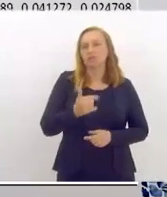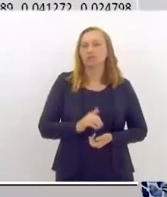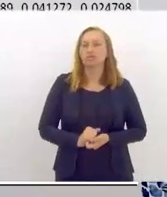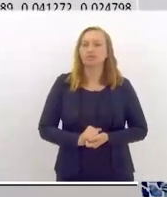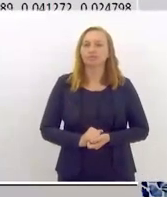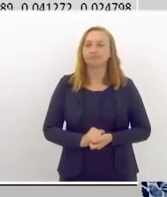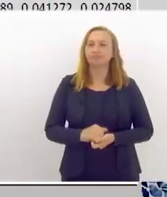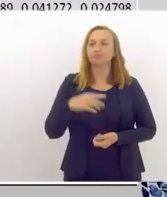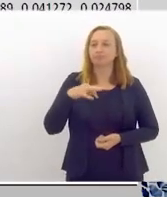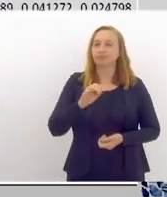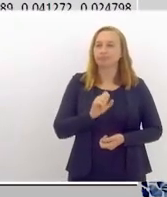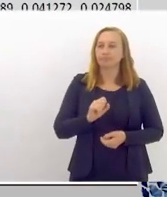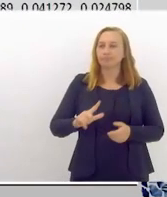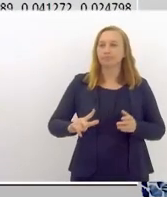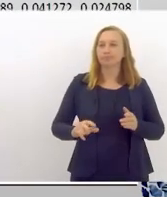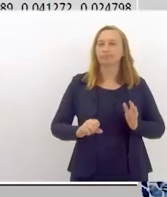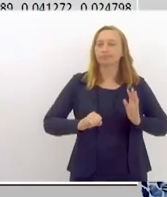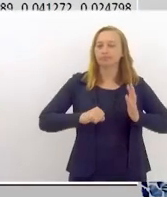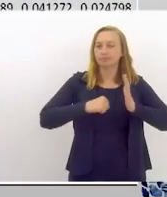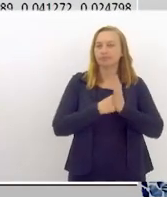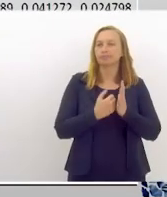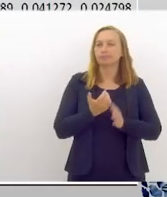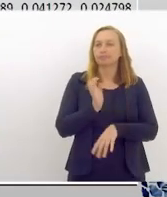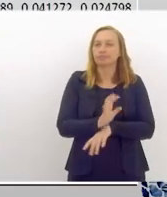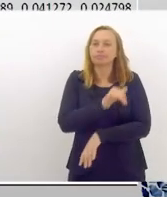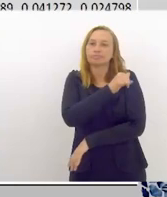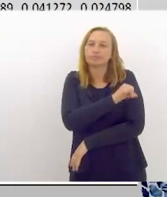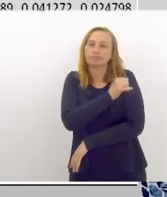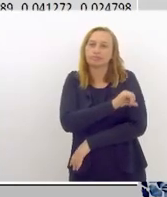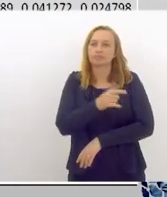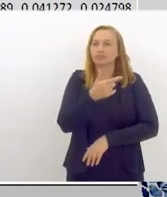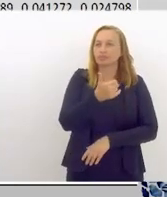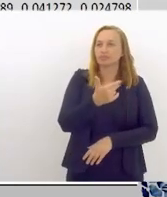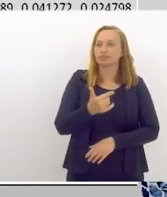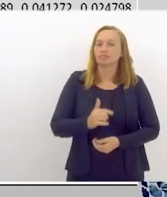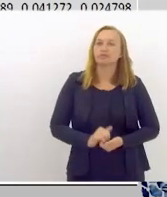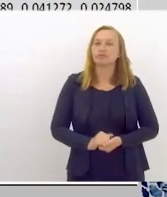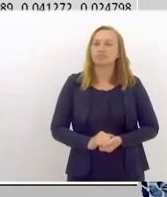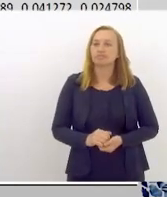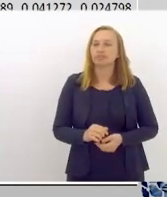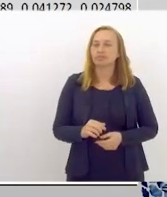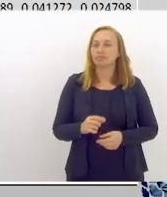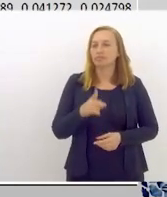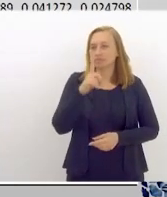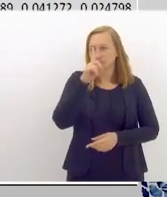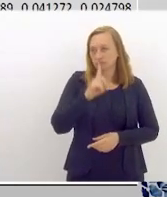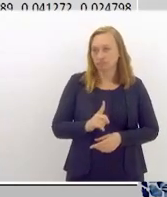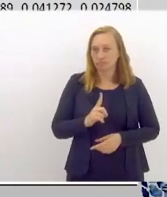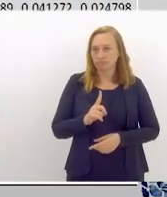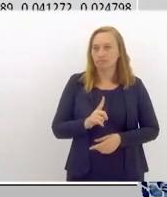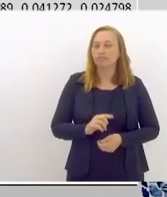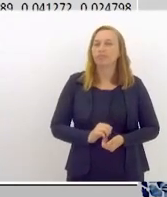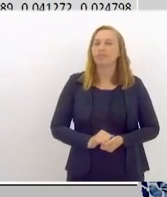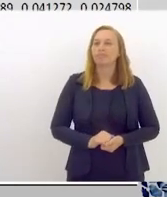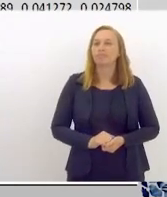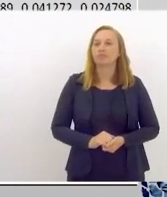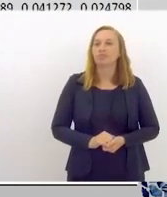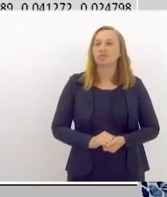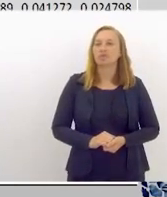a matriz de impacto de F para o estado do Rio de Janeiro o nível 12 por 12 em amarelinho então ali os